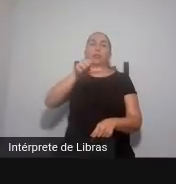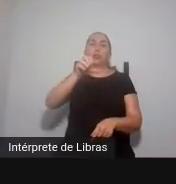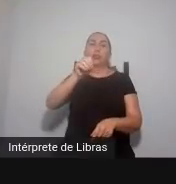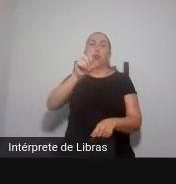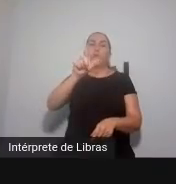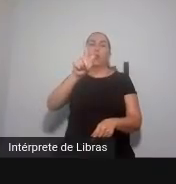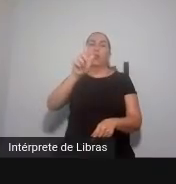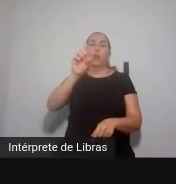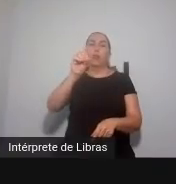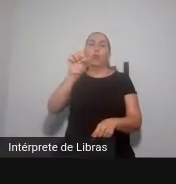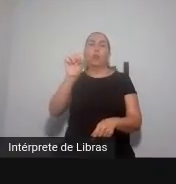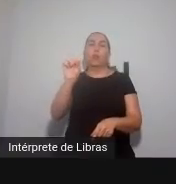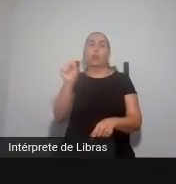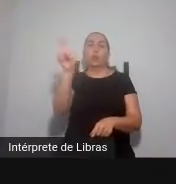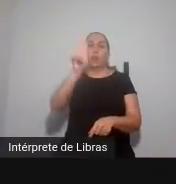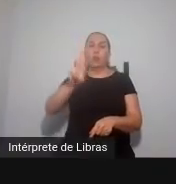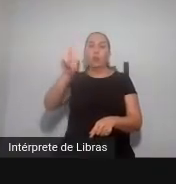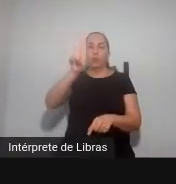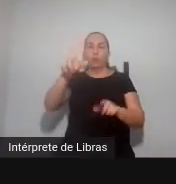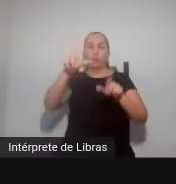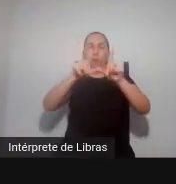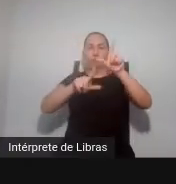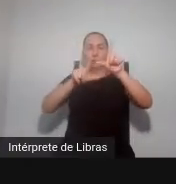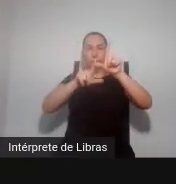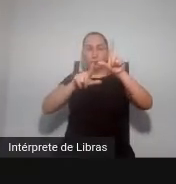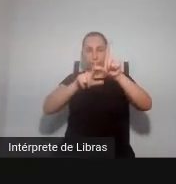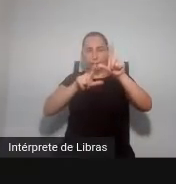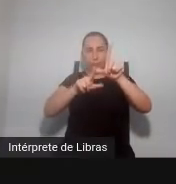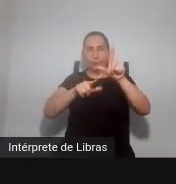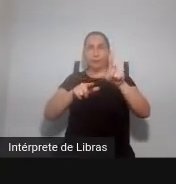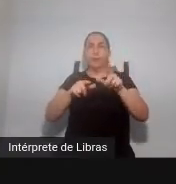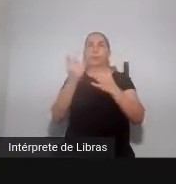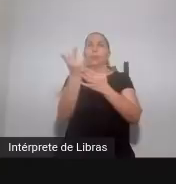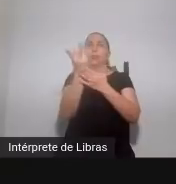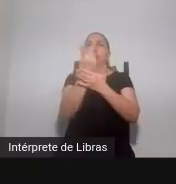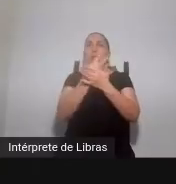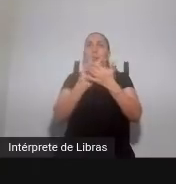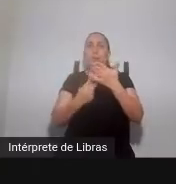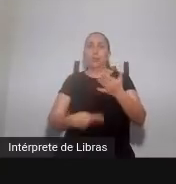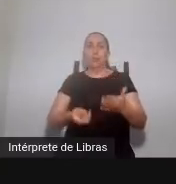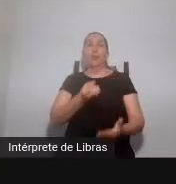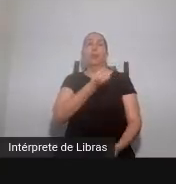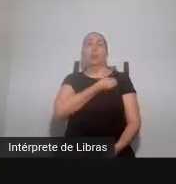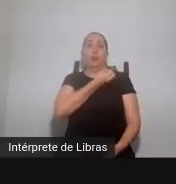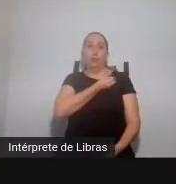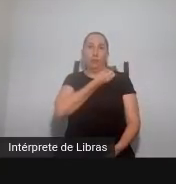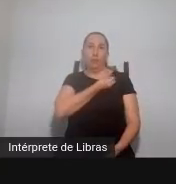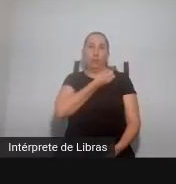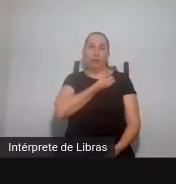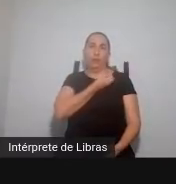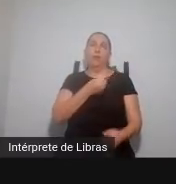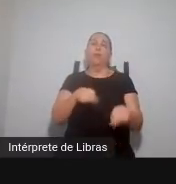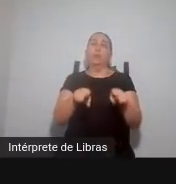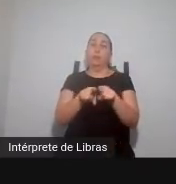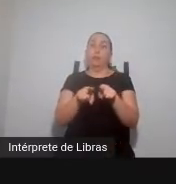jogos, as imagens, as matrizes, o que as crianças produziram, ficam aqui